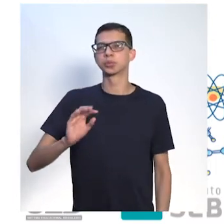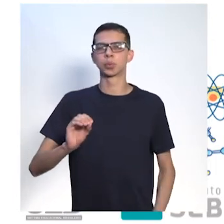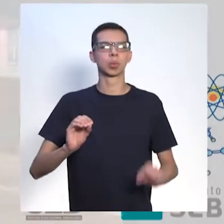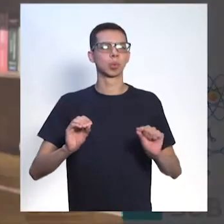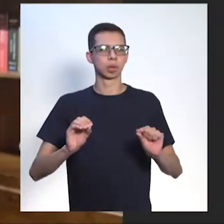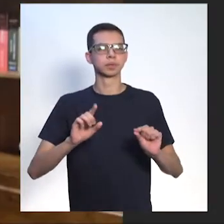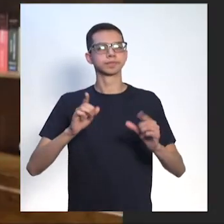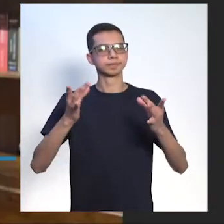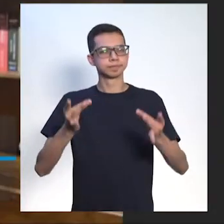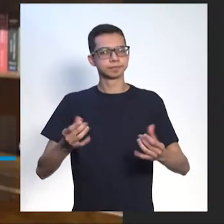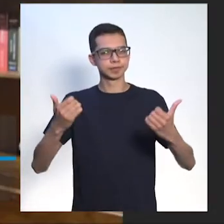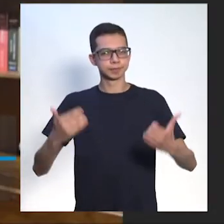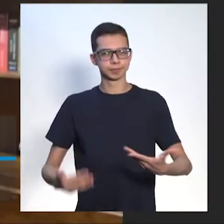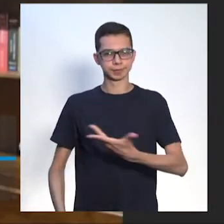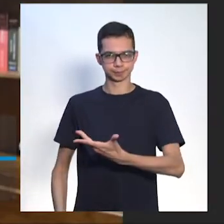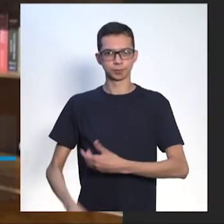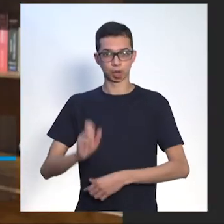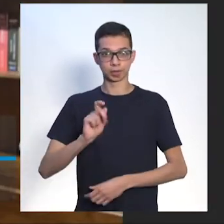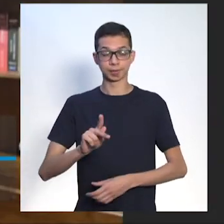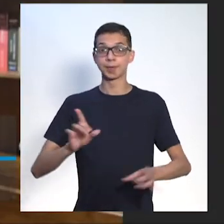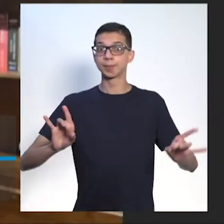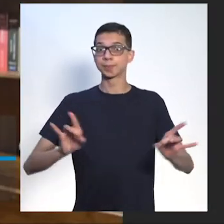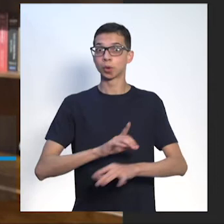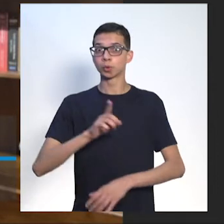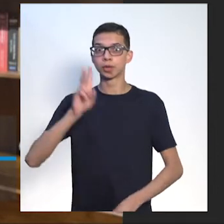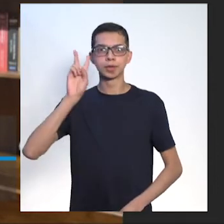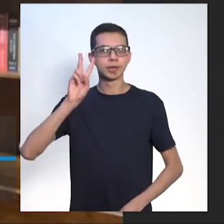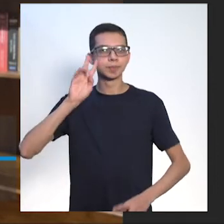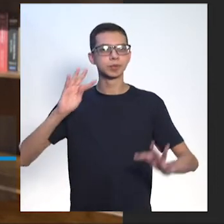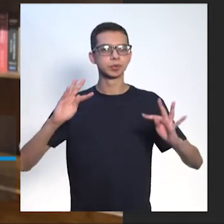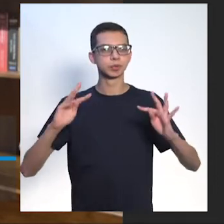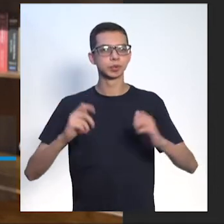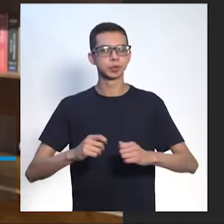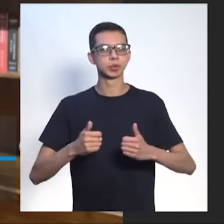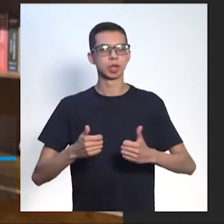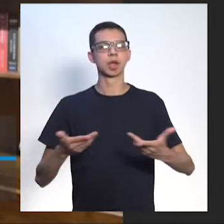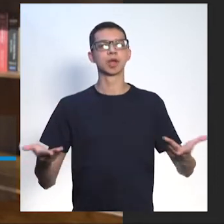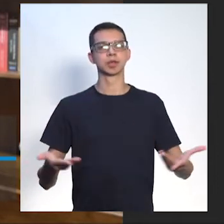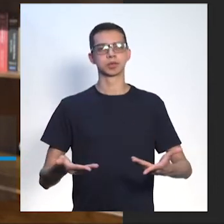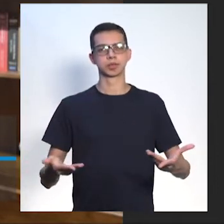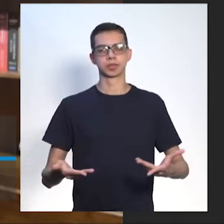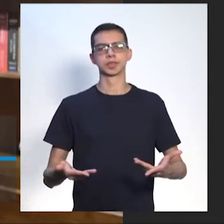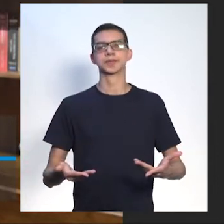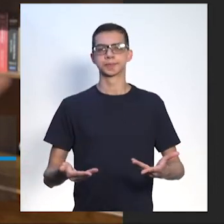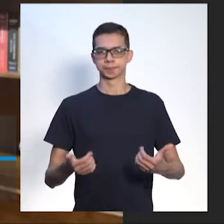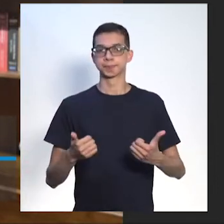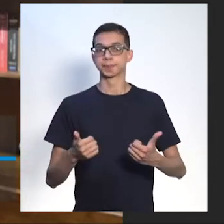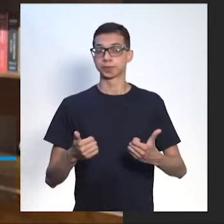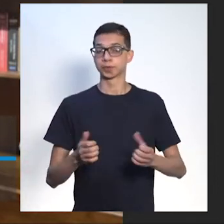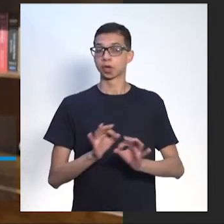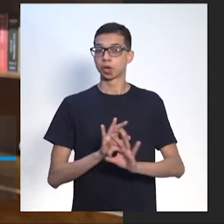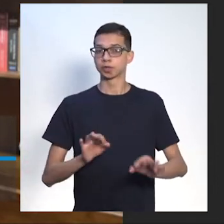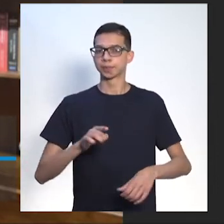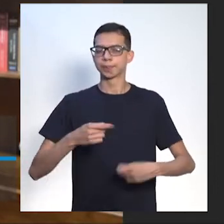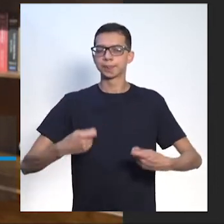gente? Relembrado tudo? Vamos procurar a relação candidato-vaga? Vamos lá, vale a pena você se sentir à vontade, saber